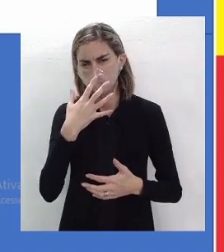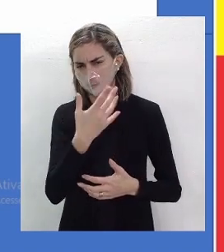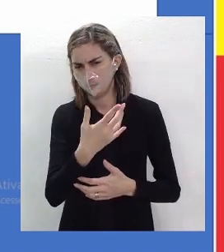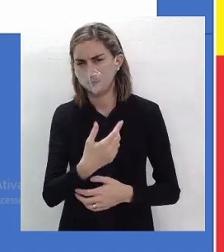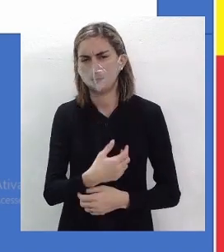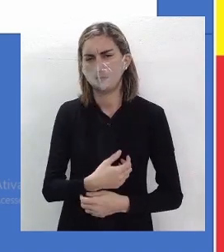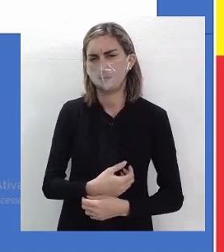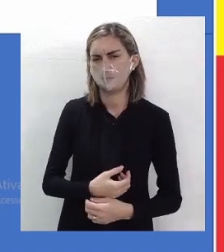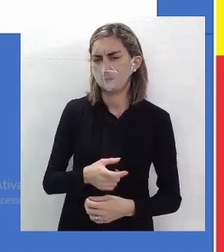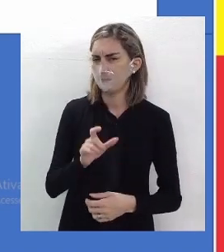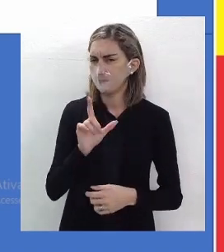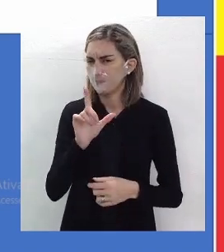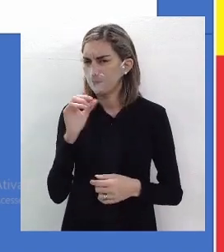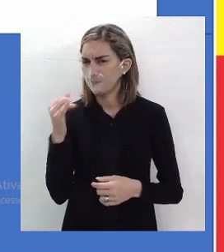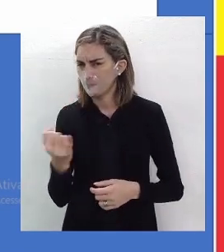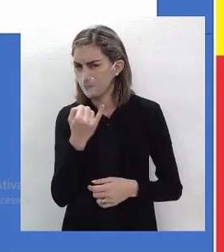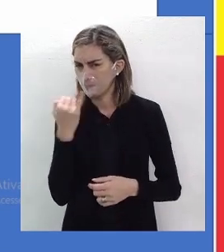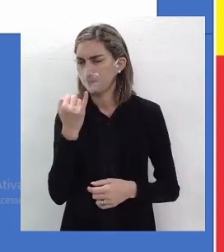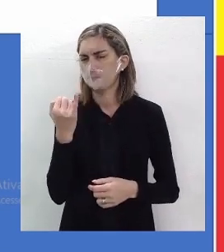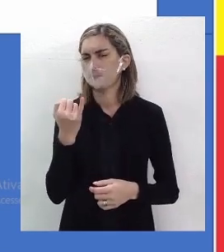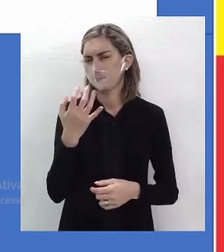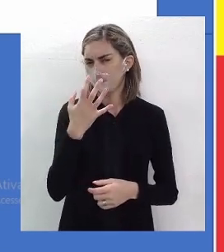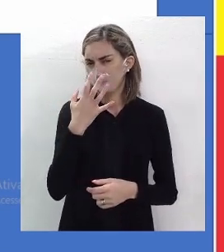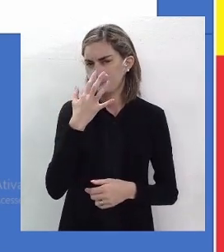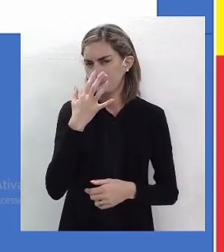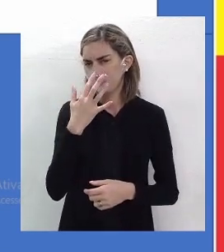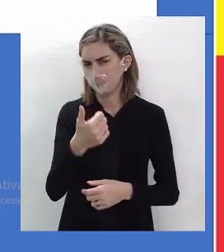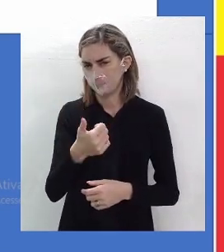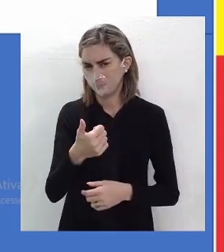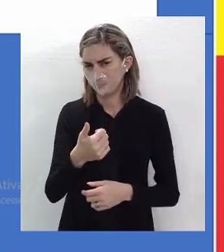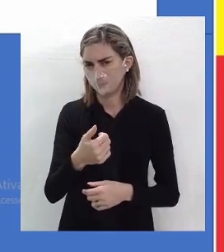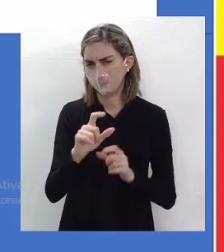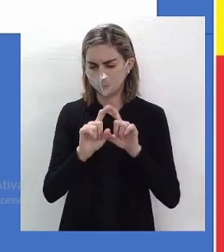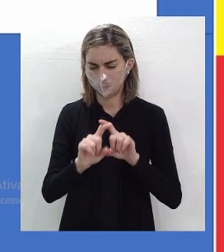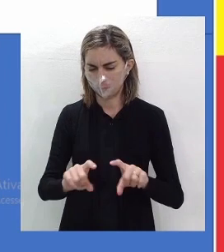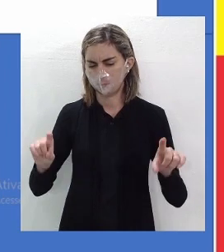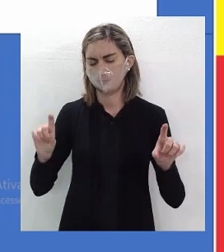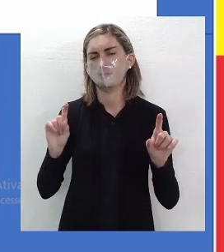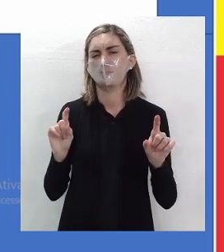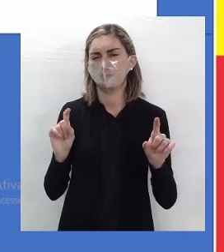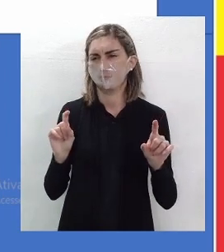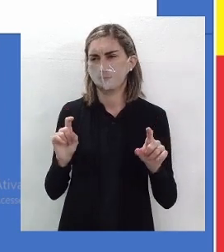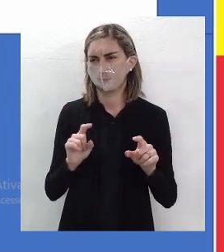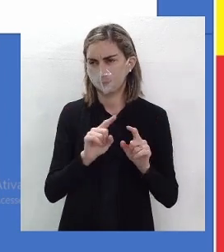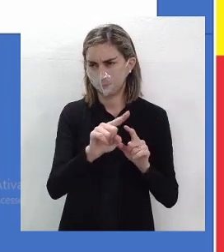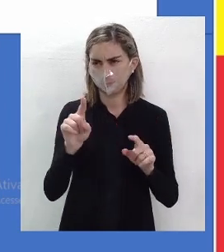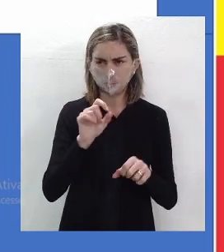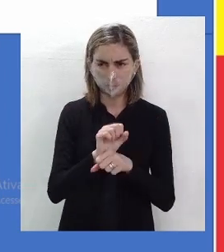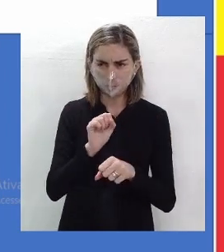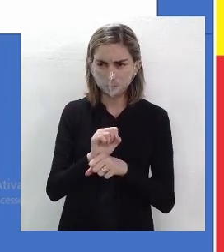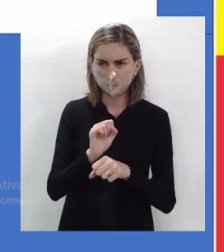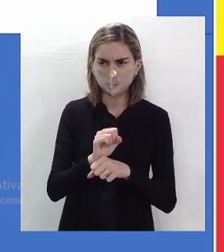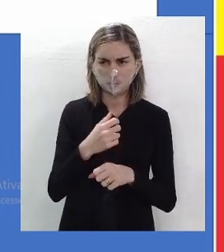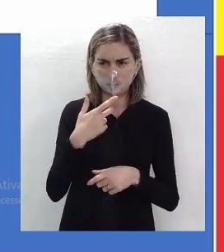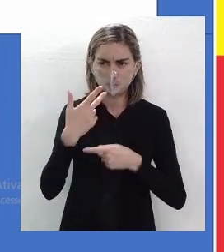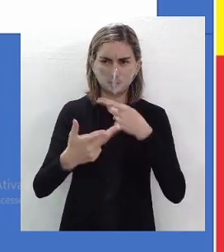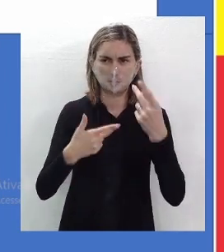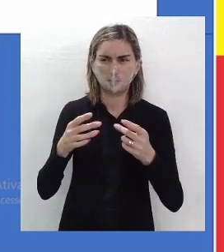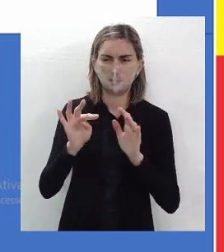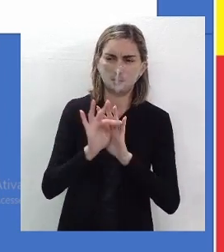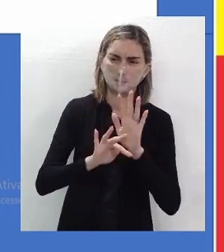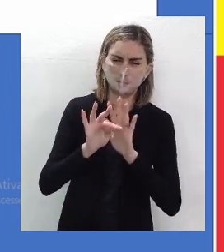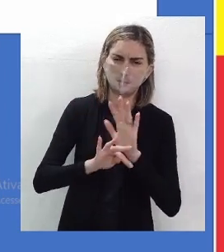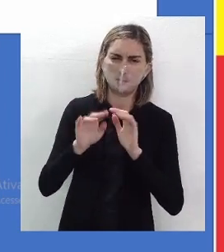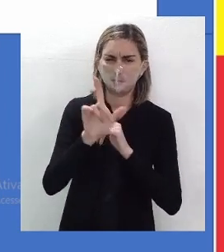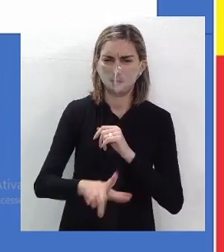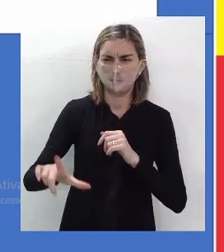observar uma coisinha bem importante aqui. Primeiro que só tem um verso. Você estava esperando, não é? Quando eu disse que era texto literário,